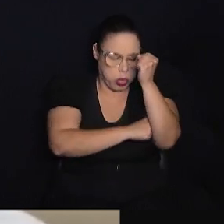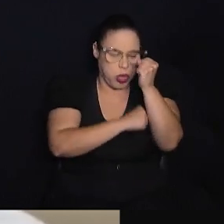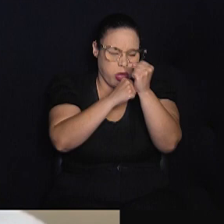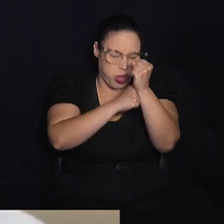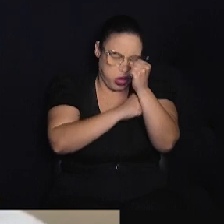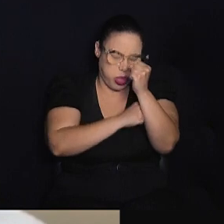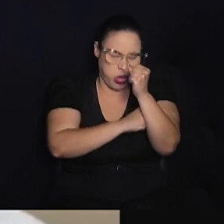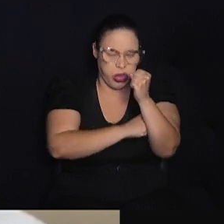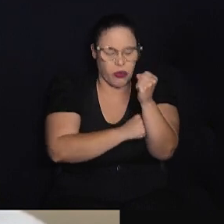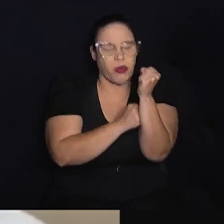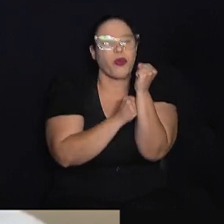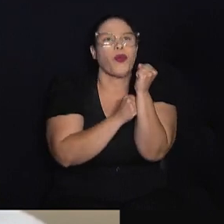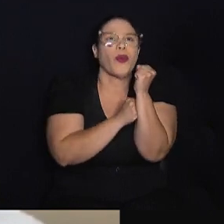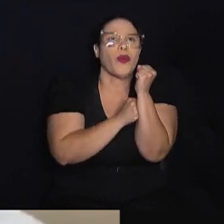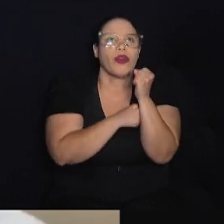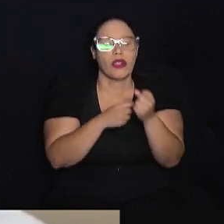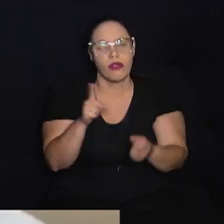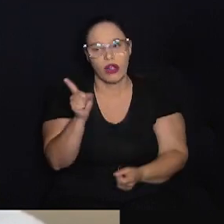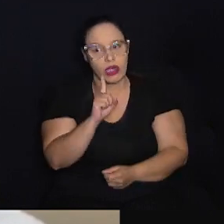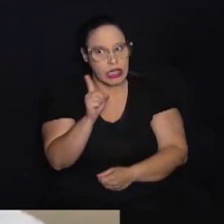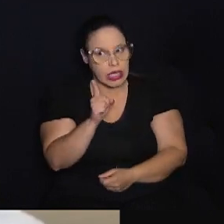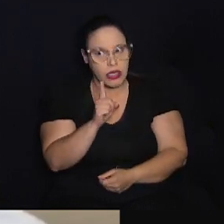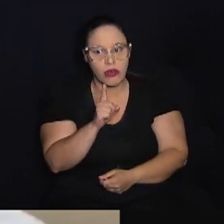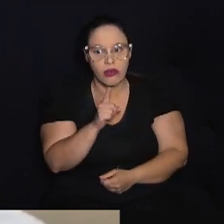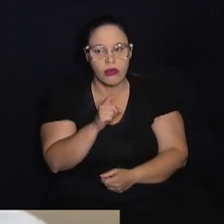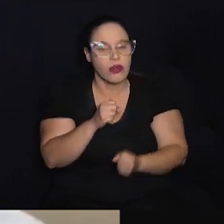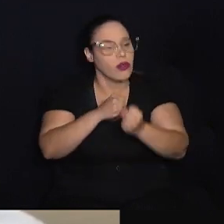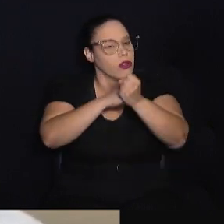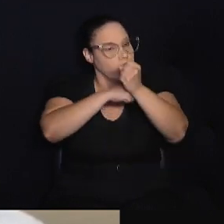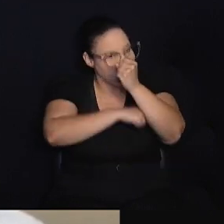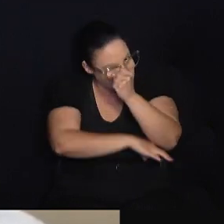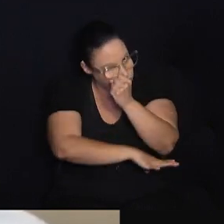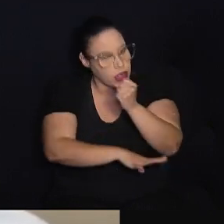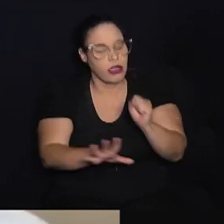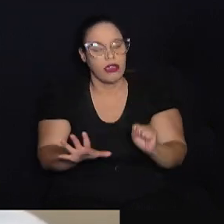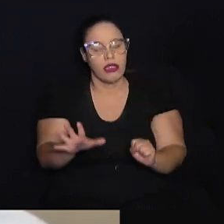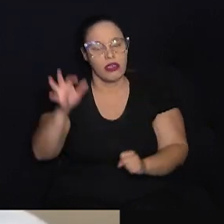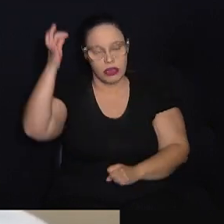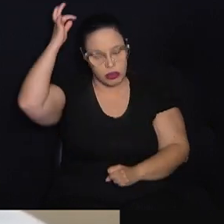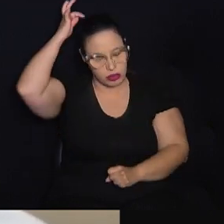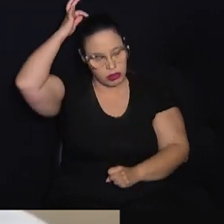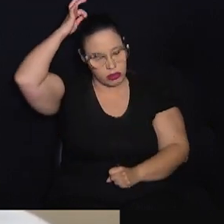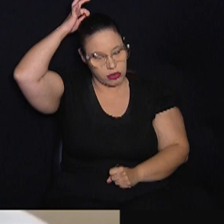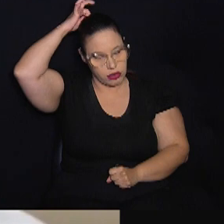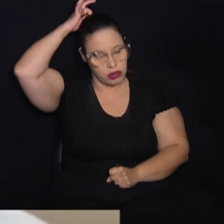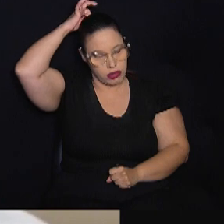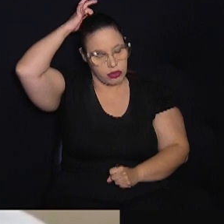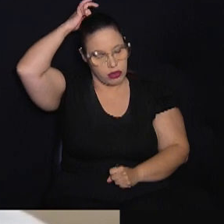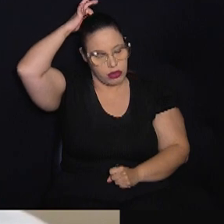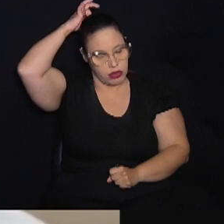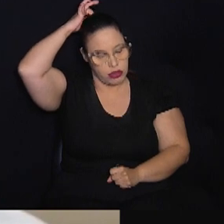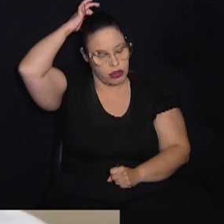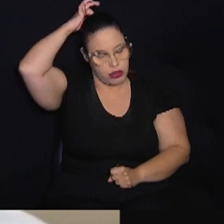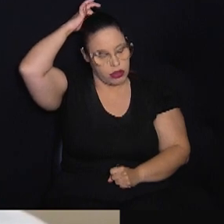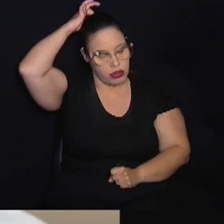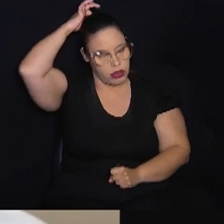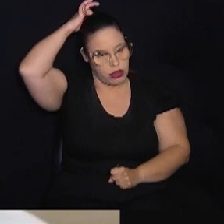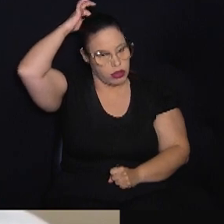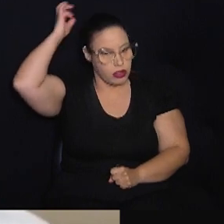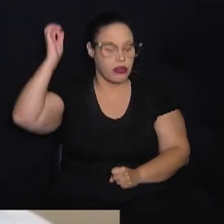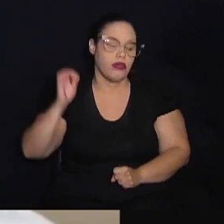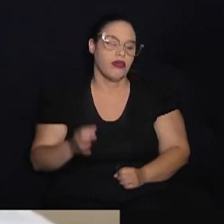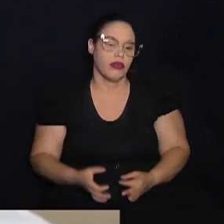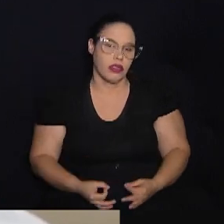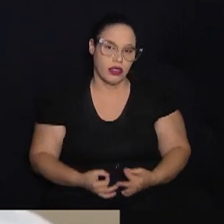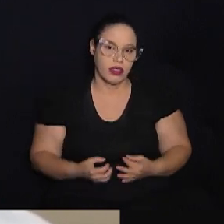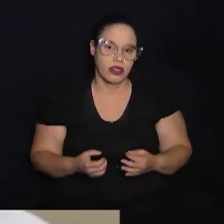substância. Estão fazendo mal também. E elas em contato com a mucosa pode acabar gerando uma mutação e causar o câncer também. Então, sim,